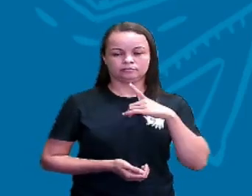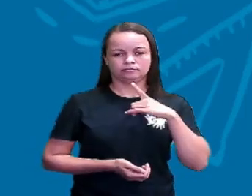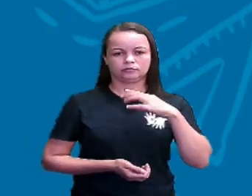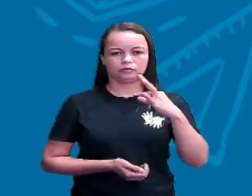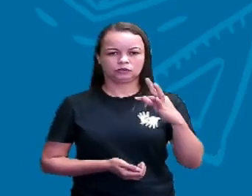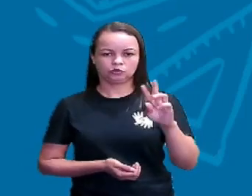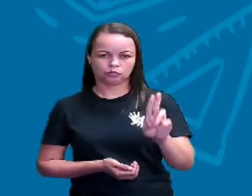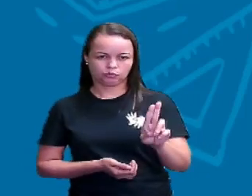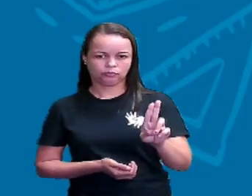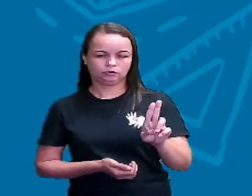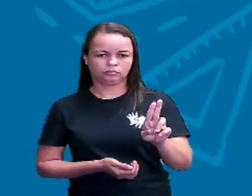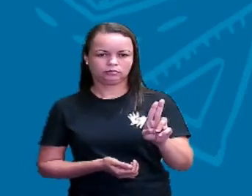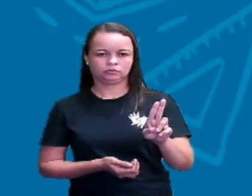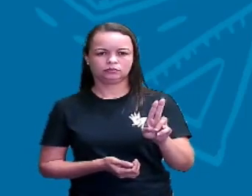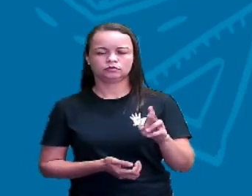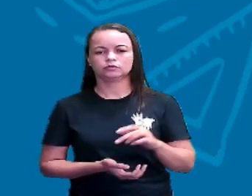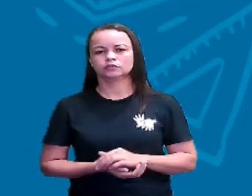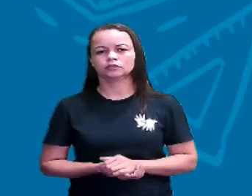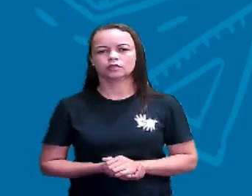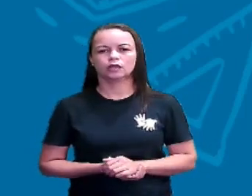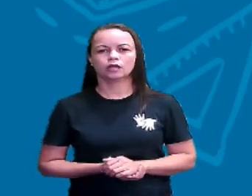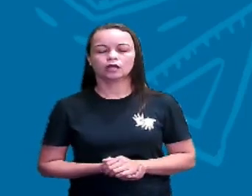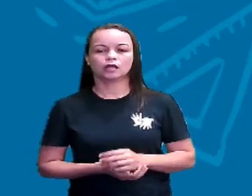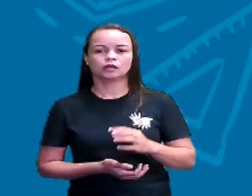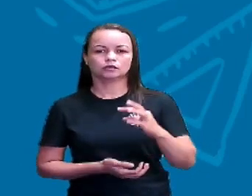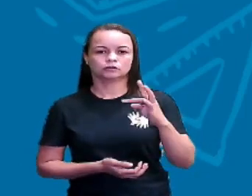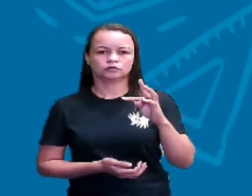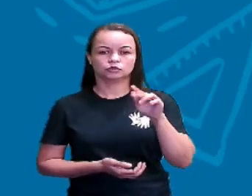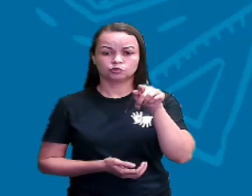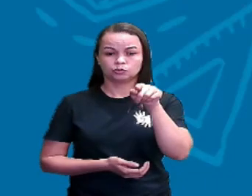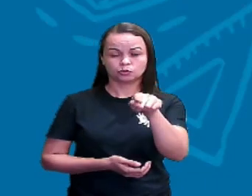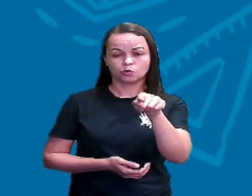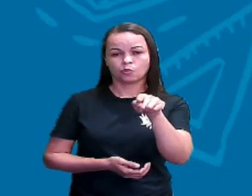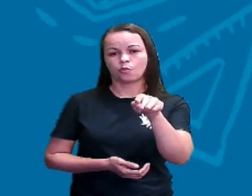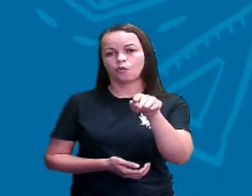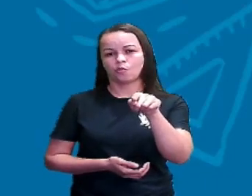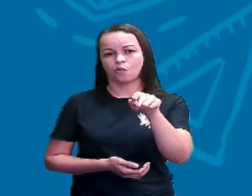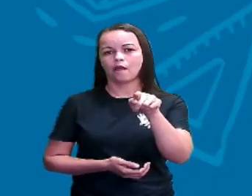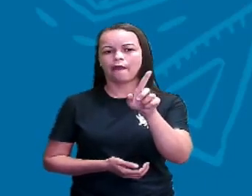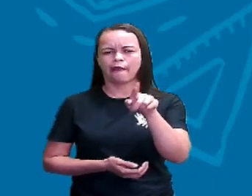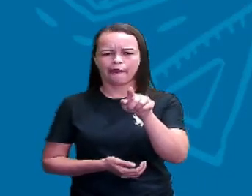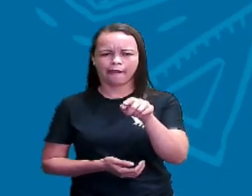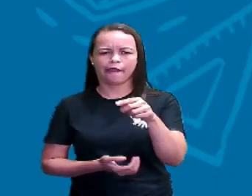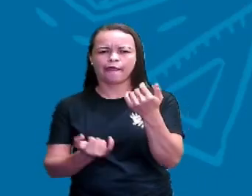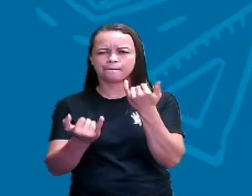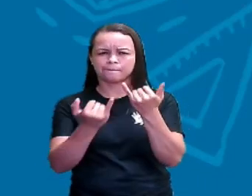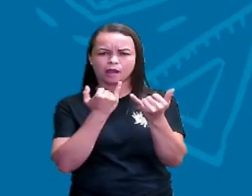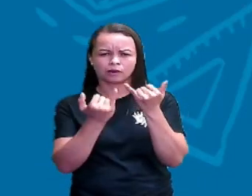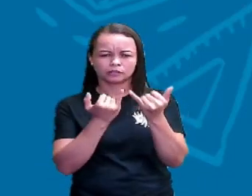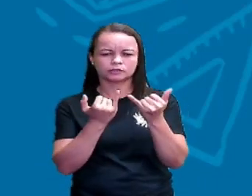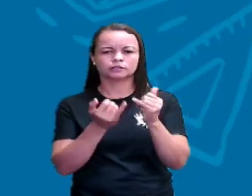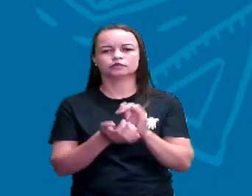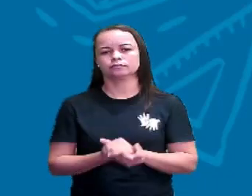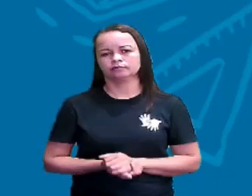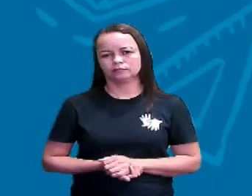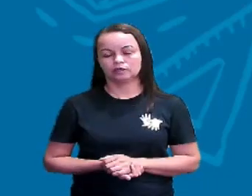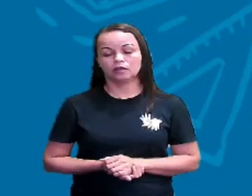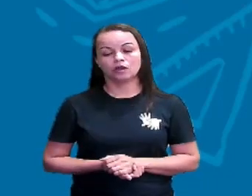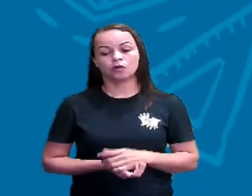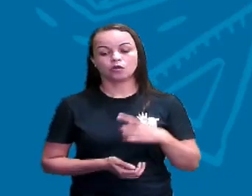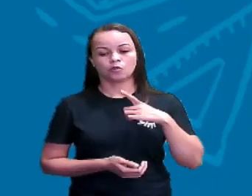teria tu eres idêntico. Como eu tenho vós, vós